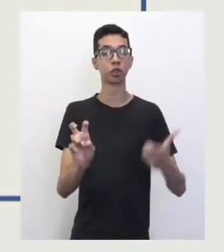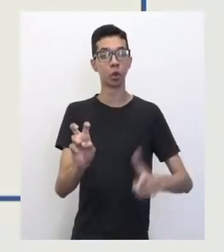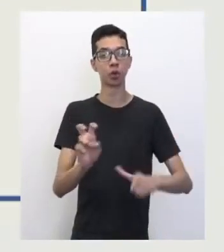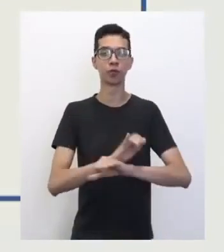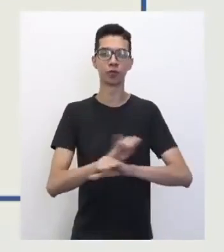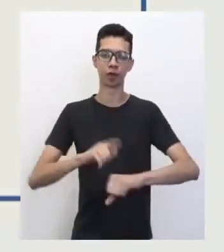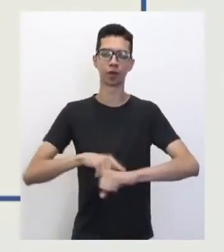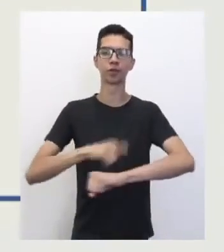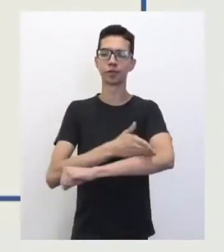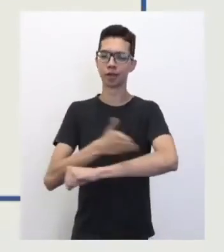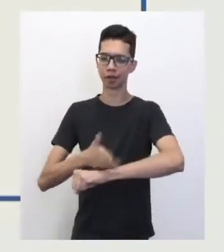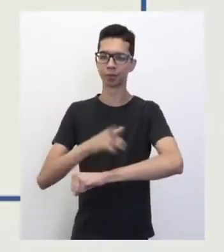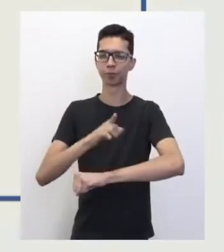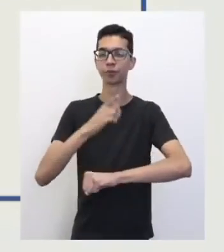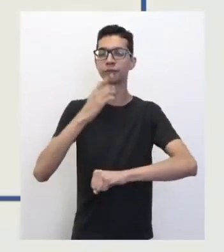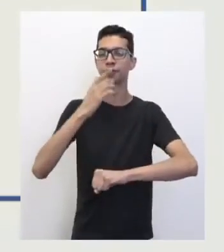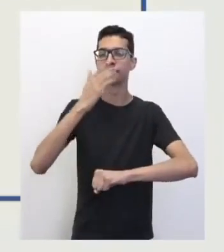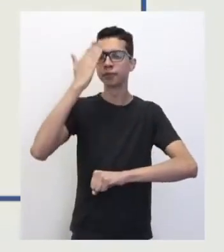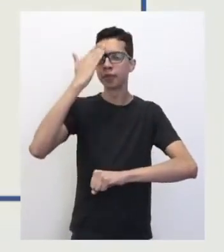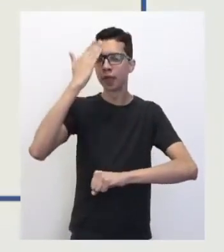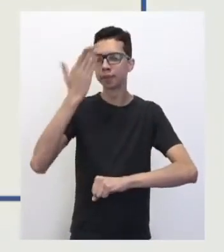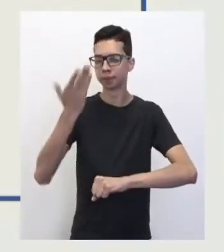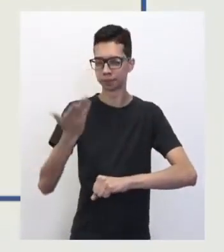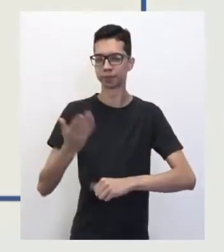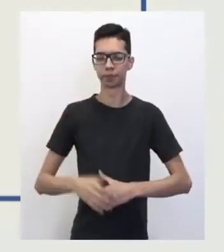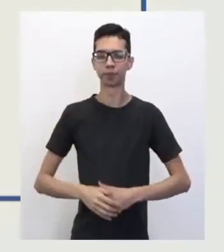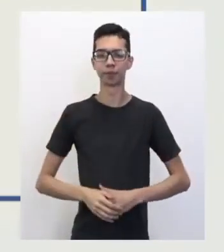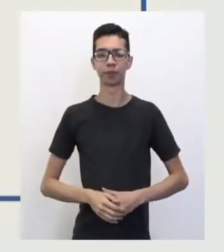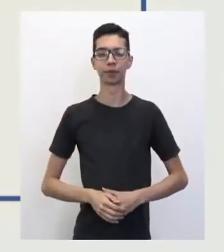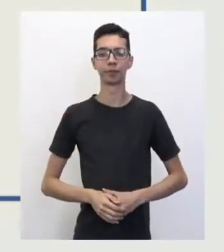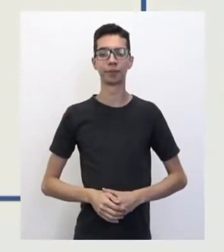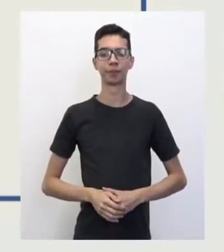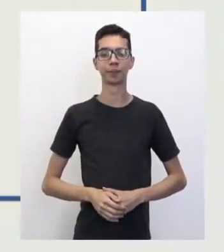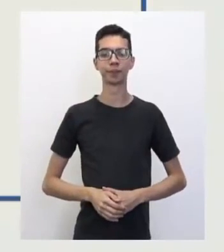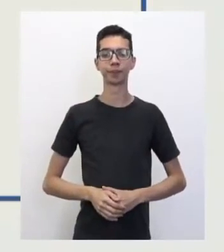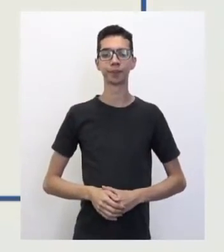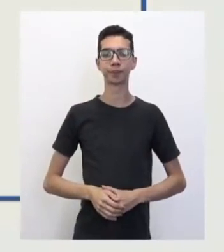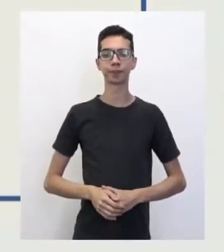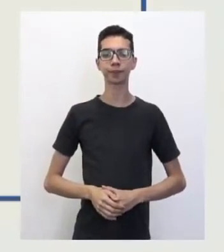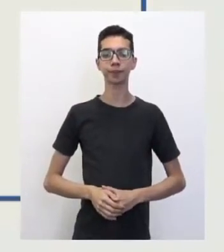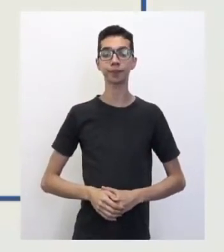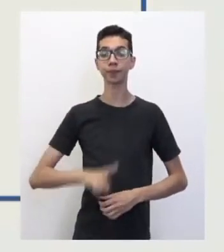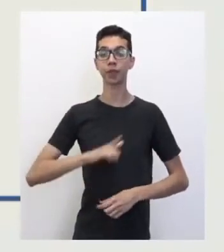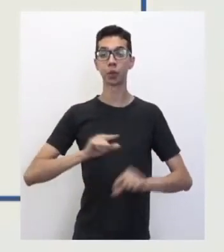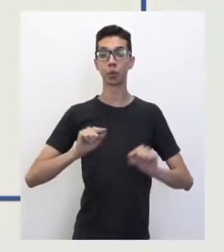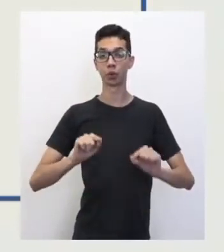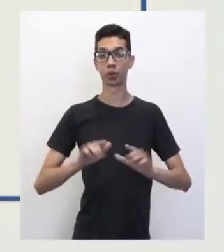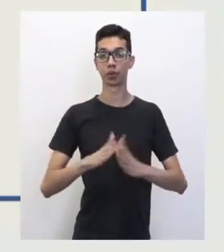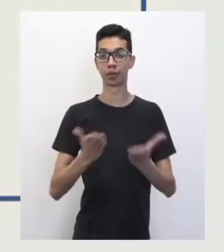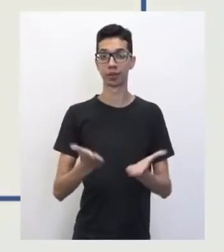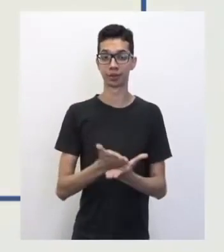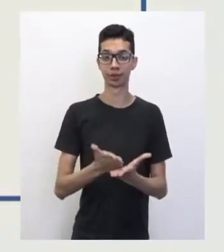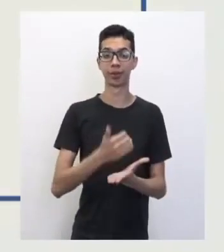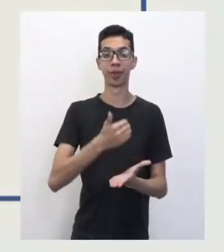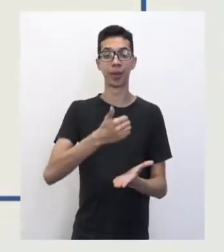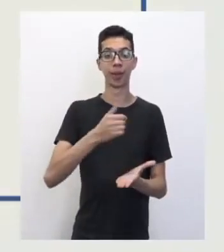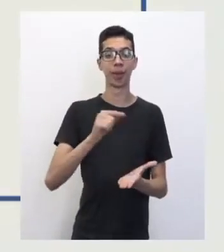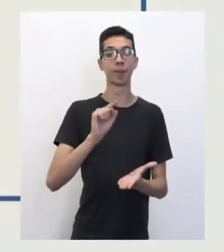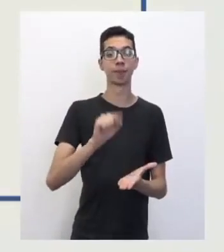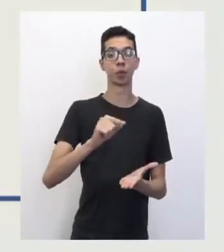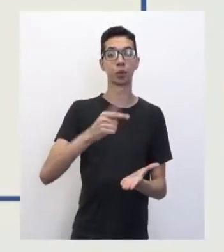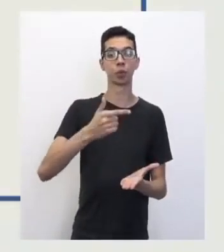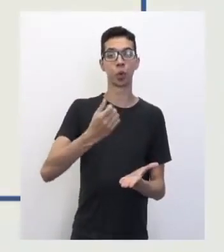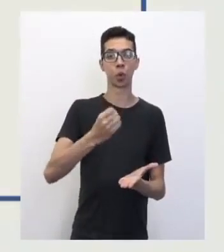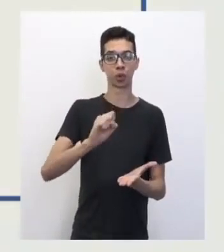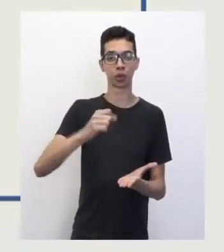fatos, né? Os exemplares possuíam 1.282 páginas e eram bem volumosos e difíceis